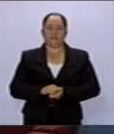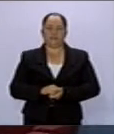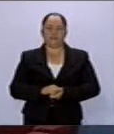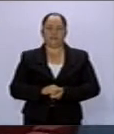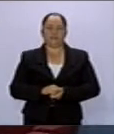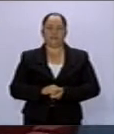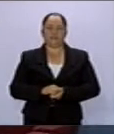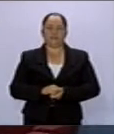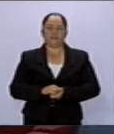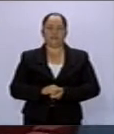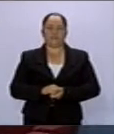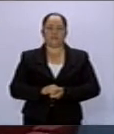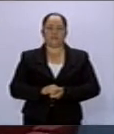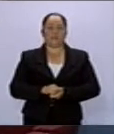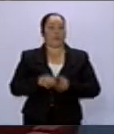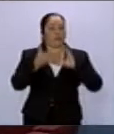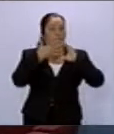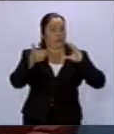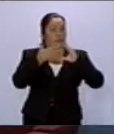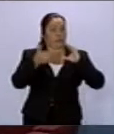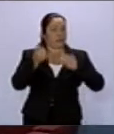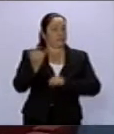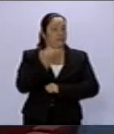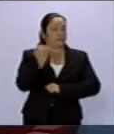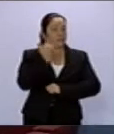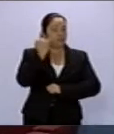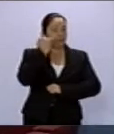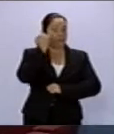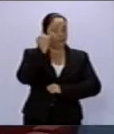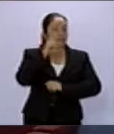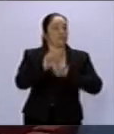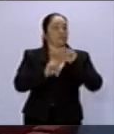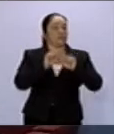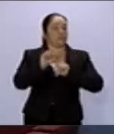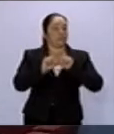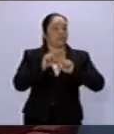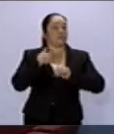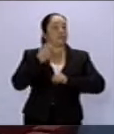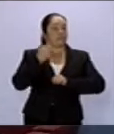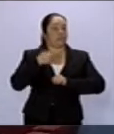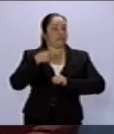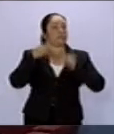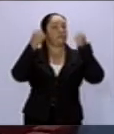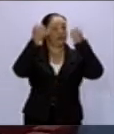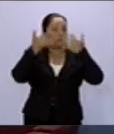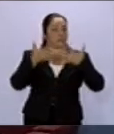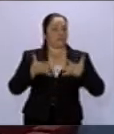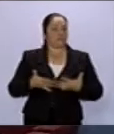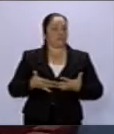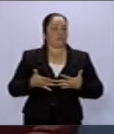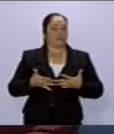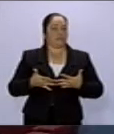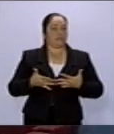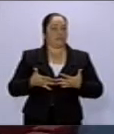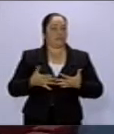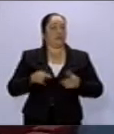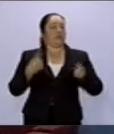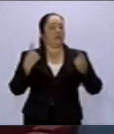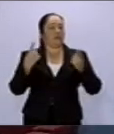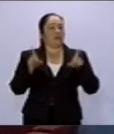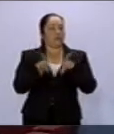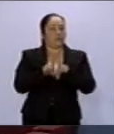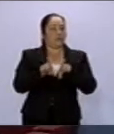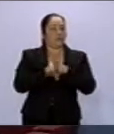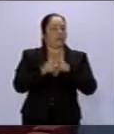um aspecto importante que é preciso colocar E aí fazendo já um contraponto algumas